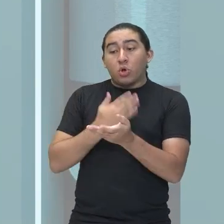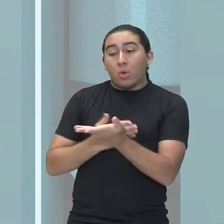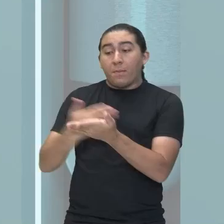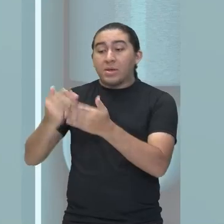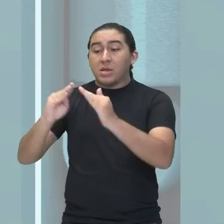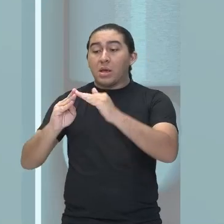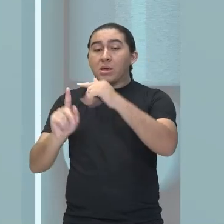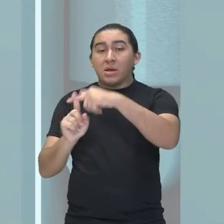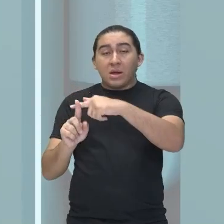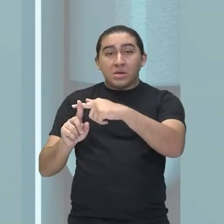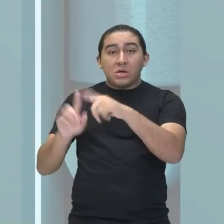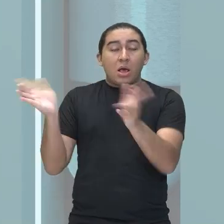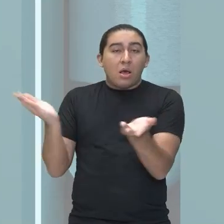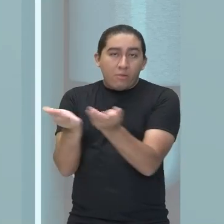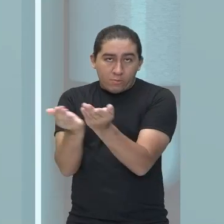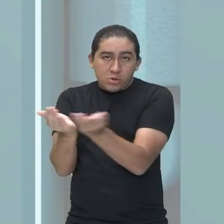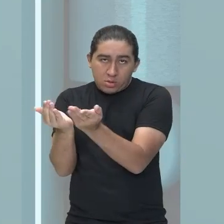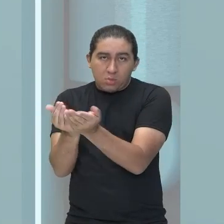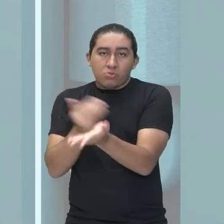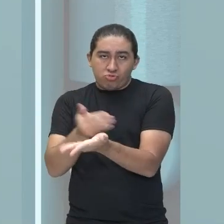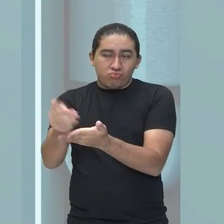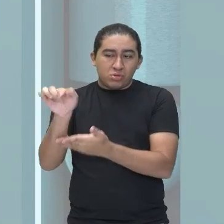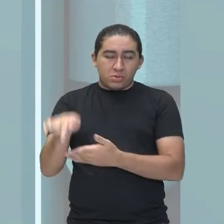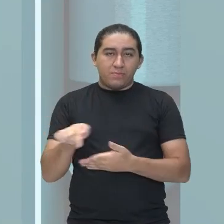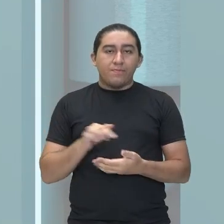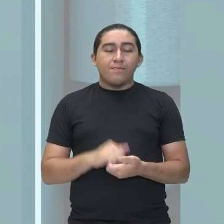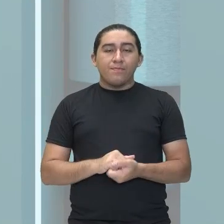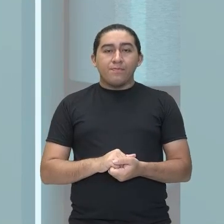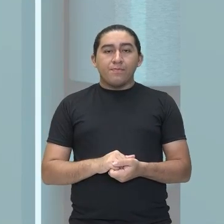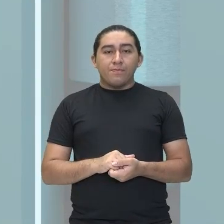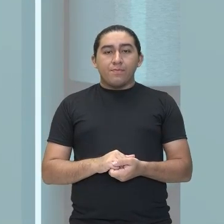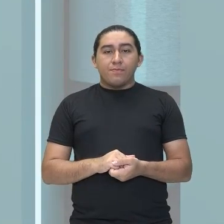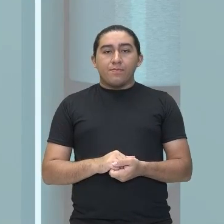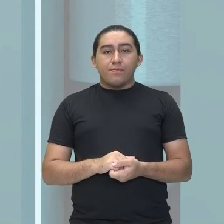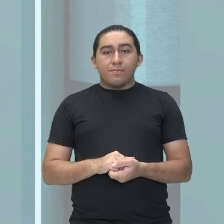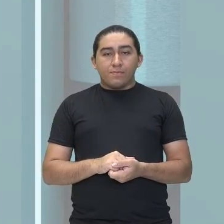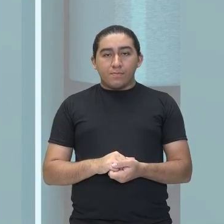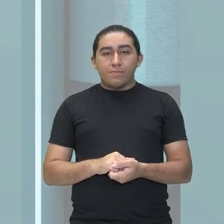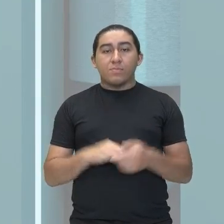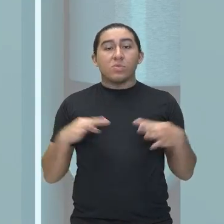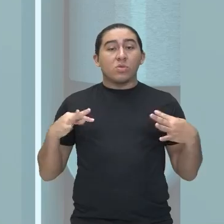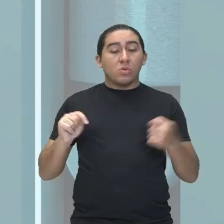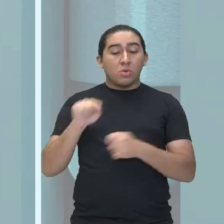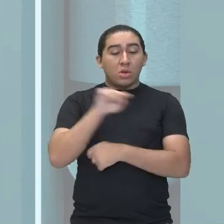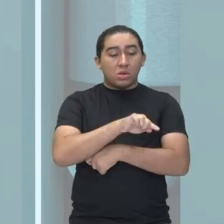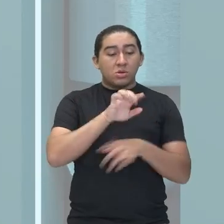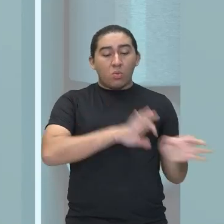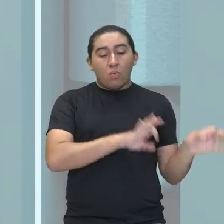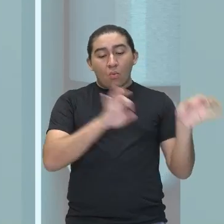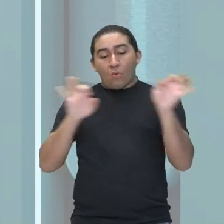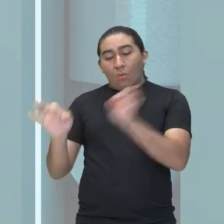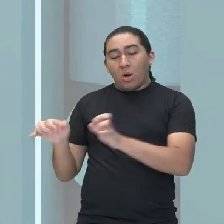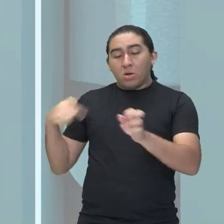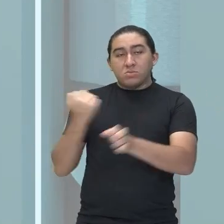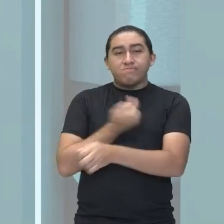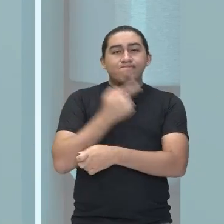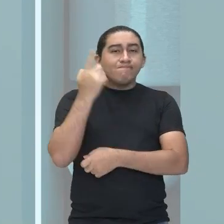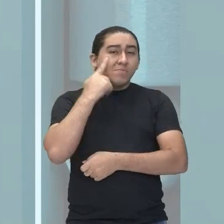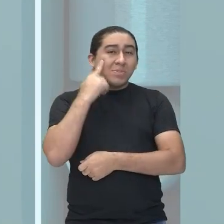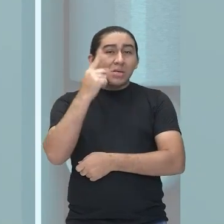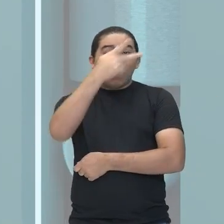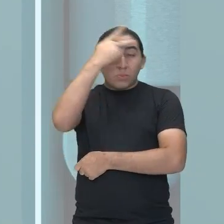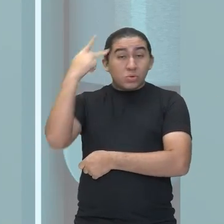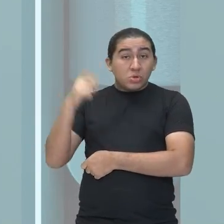igrejas evangélicas, começa aí. Então, tudo isso traz para nós o desejo que as pessoas tinham